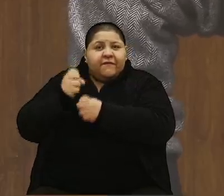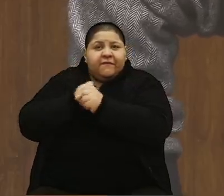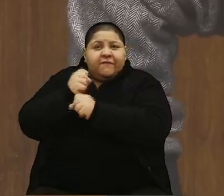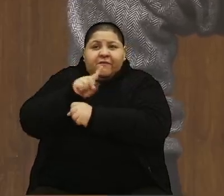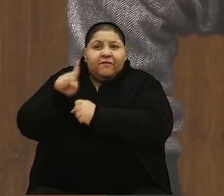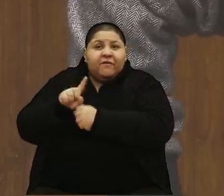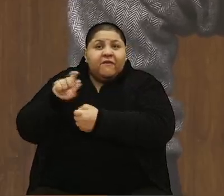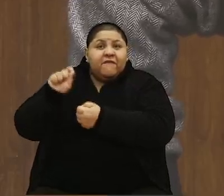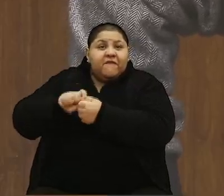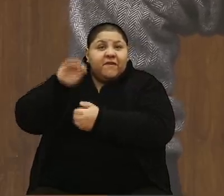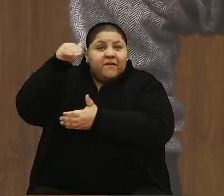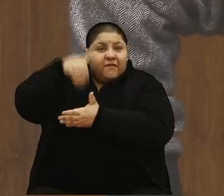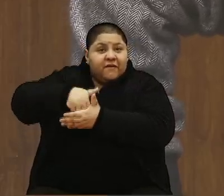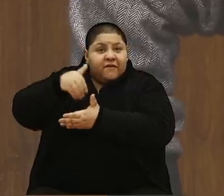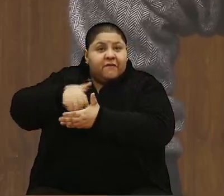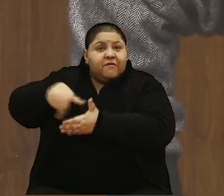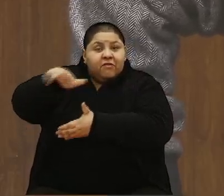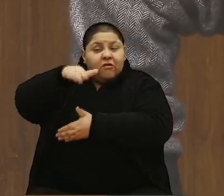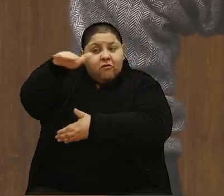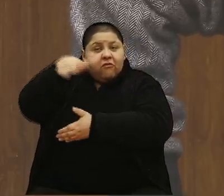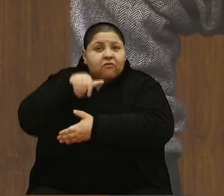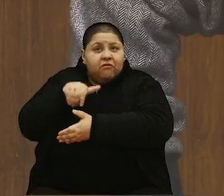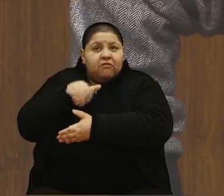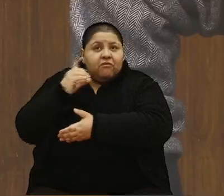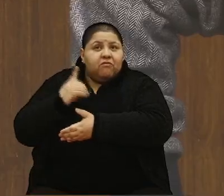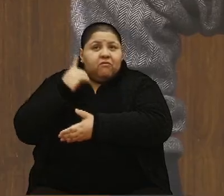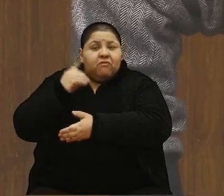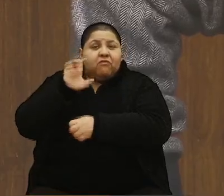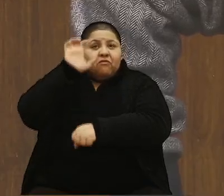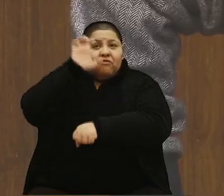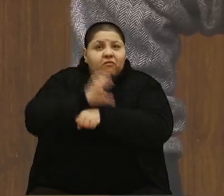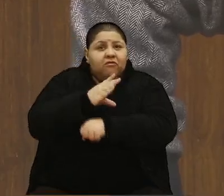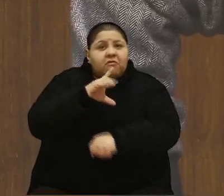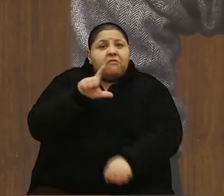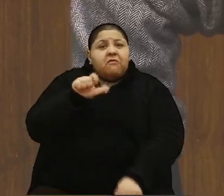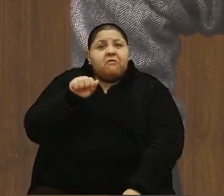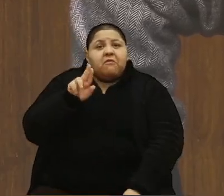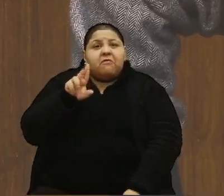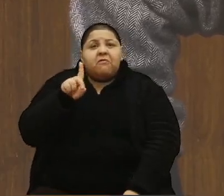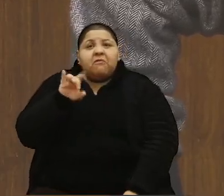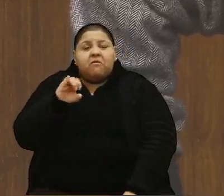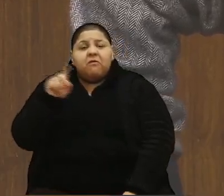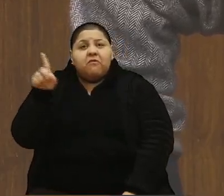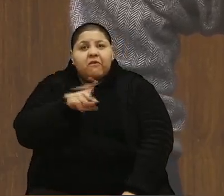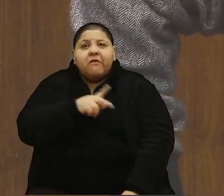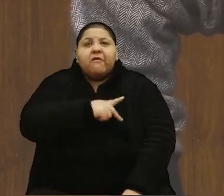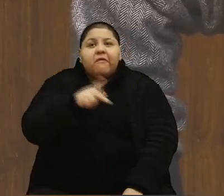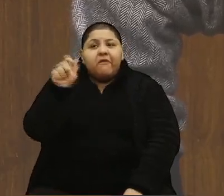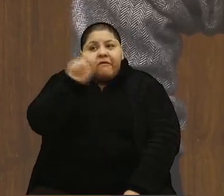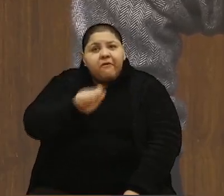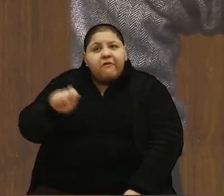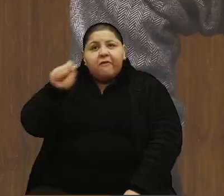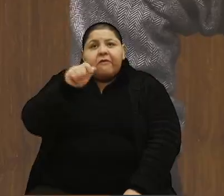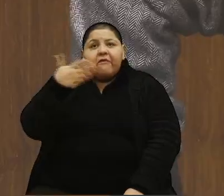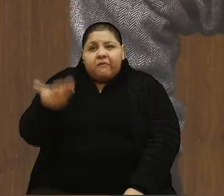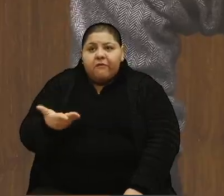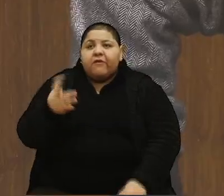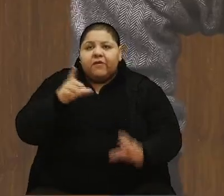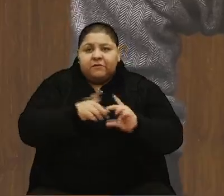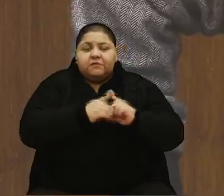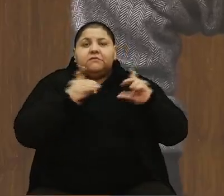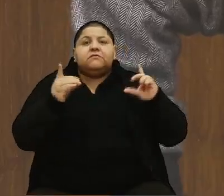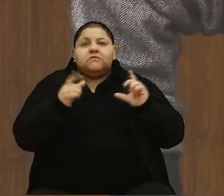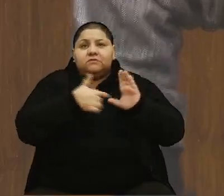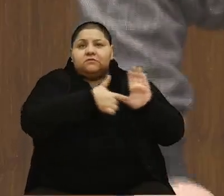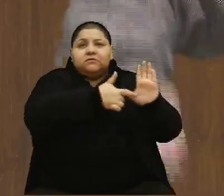feita eleição. Então vamos convocar aí o deputado estadual Cláudio, que é o presidente dessa associação, que seja minimamente democrático e